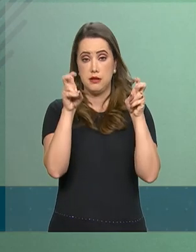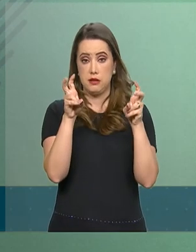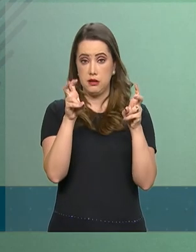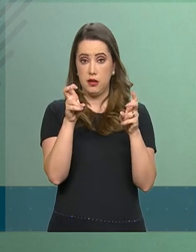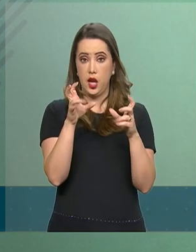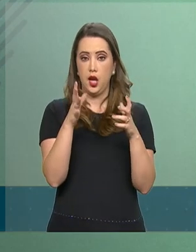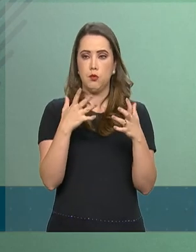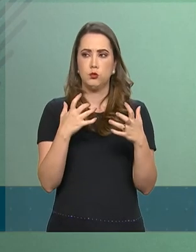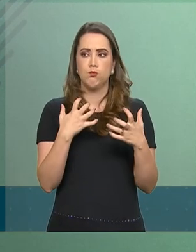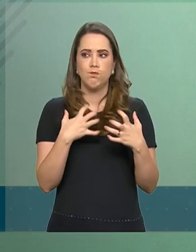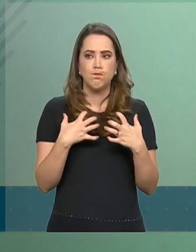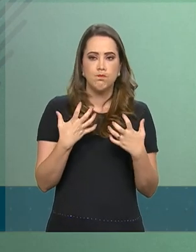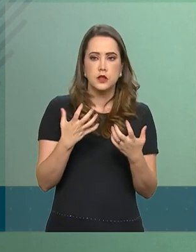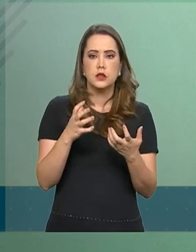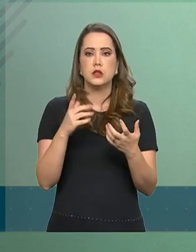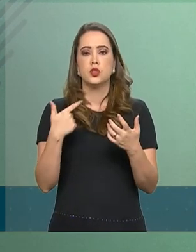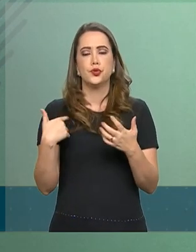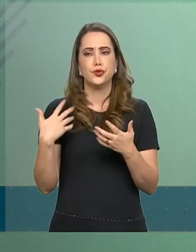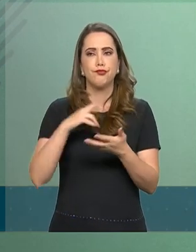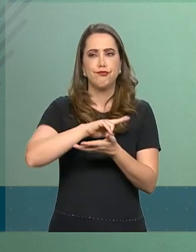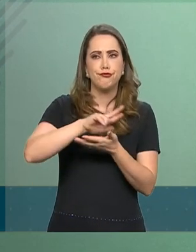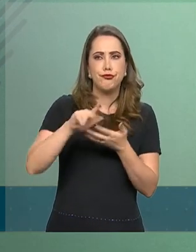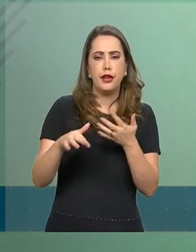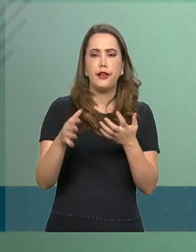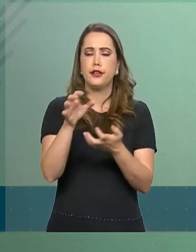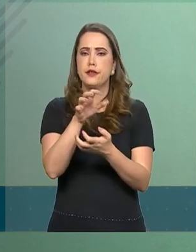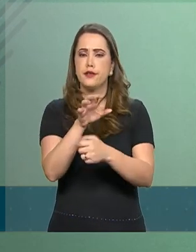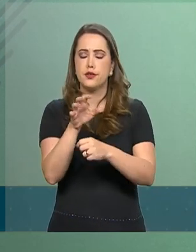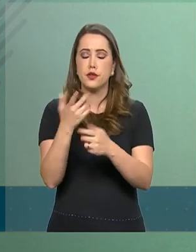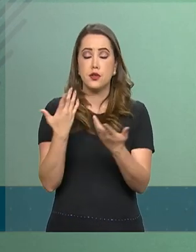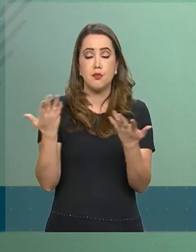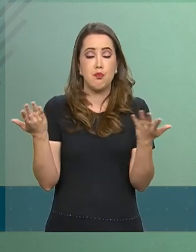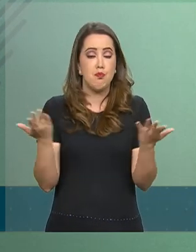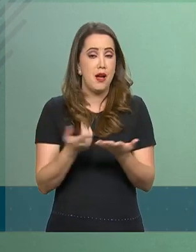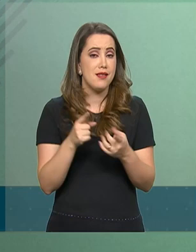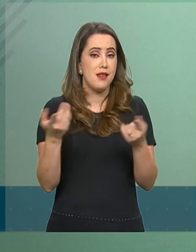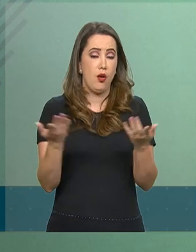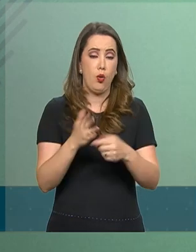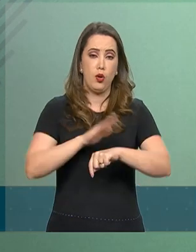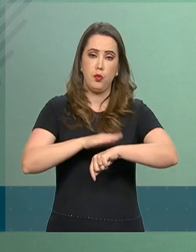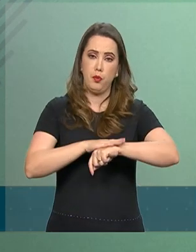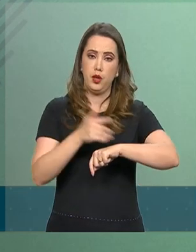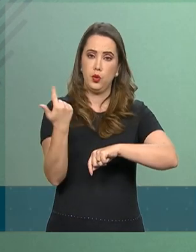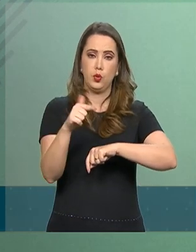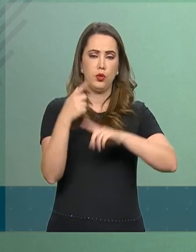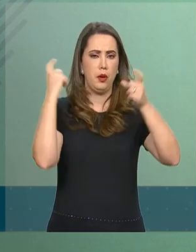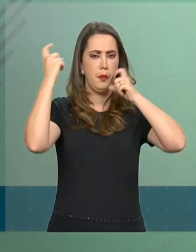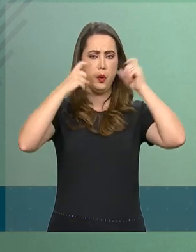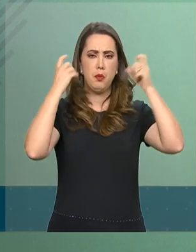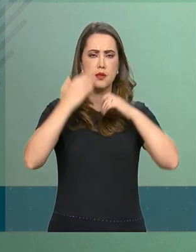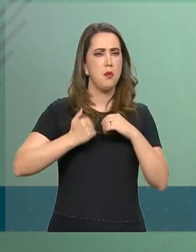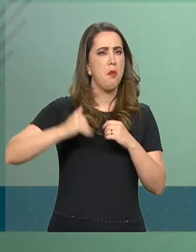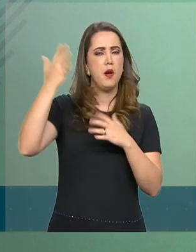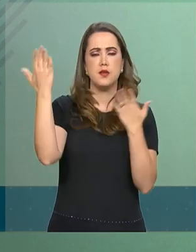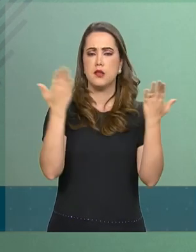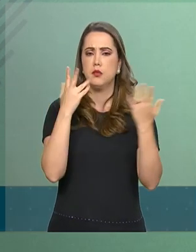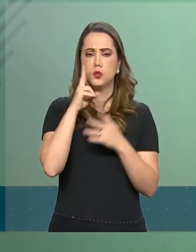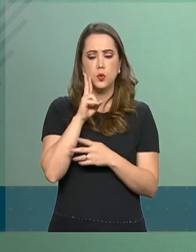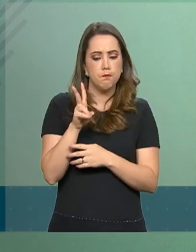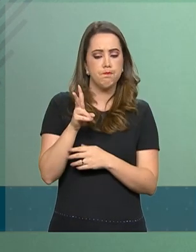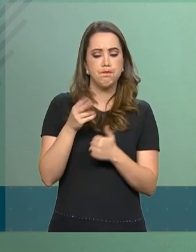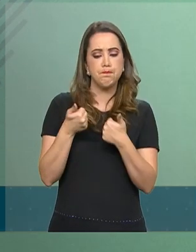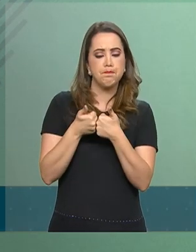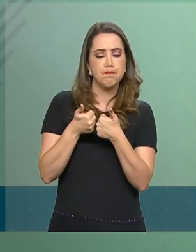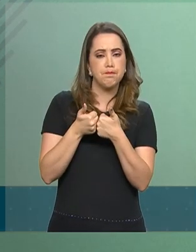acompanhando mas obviamente não têm por parte do governo neste momento é preocupações maiores do que apenas acompanhar